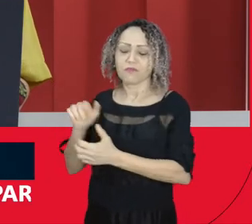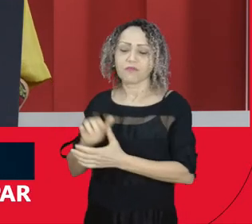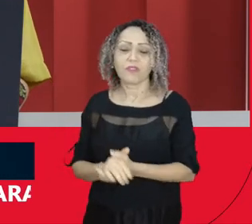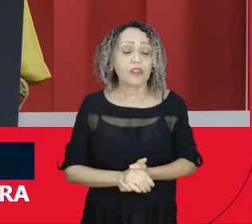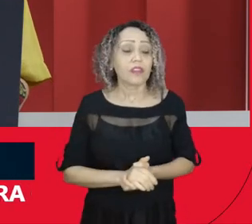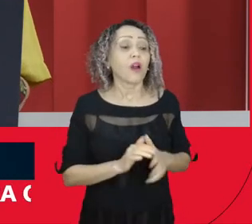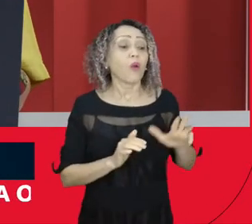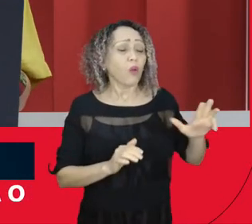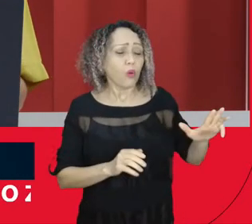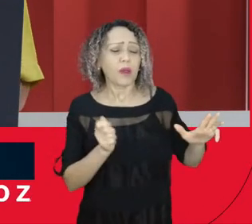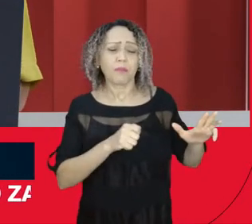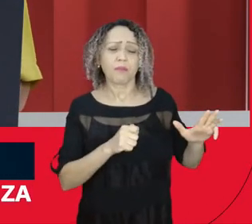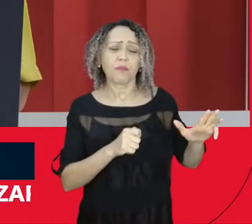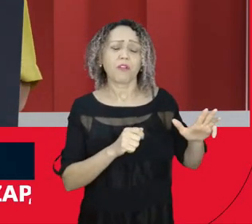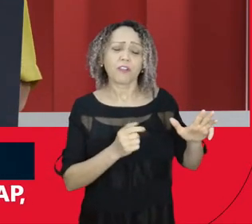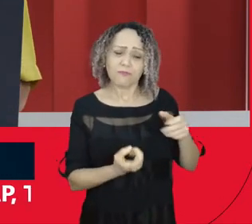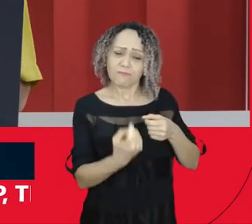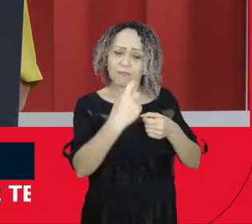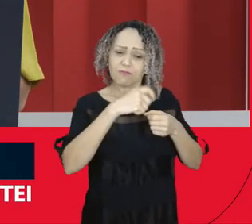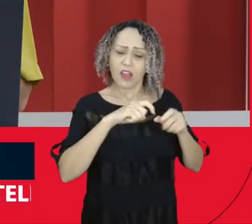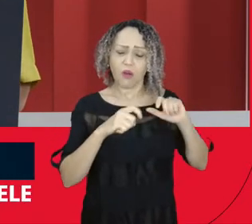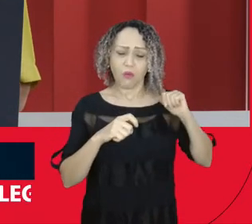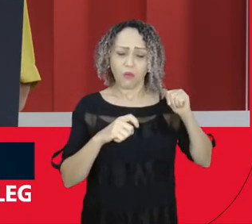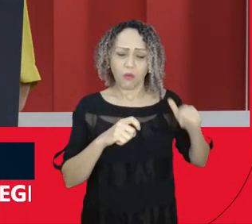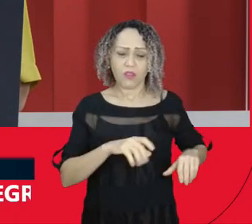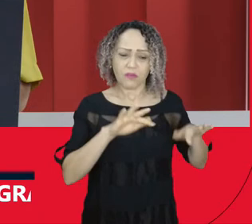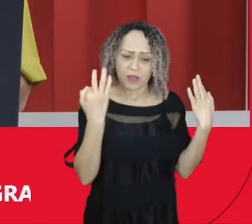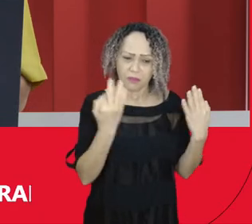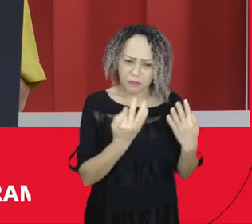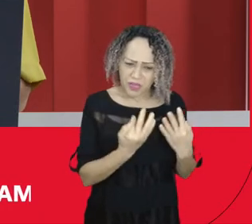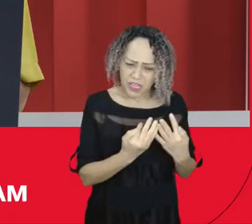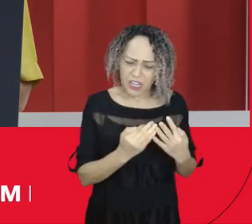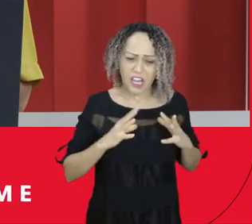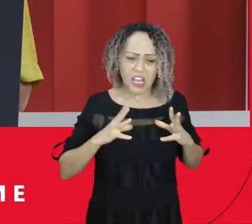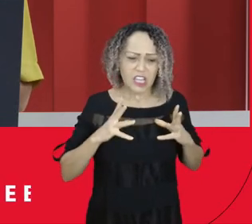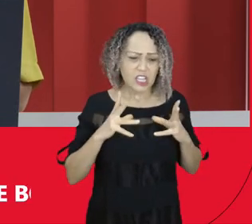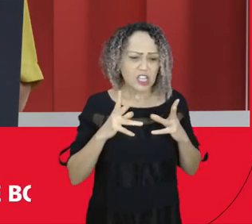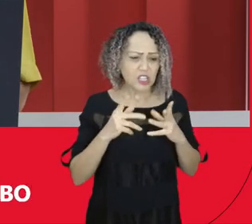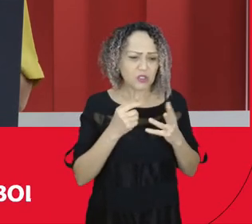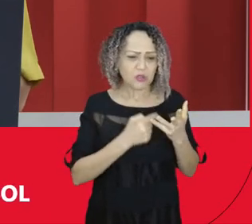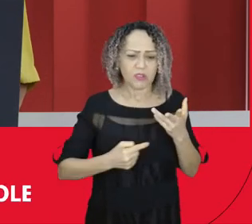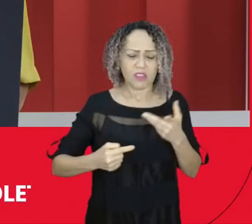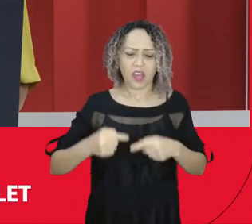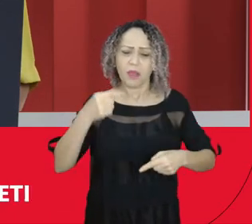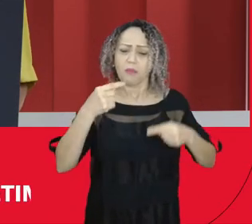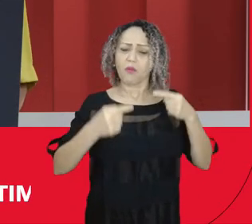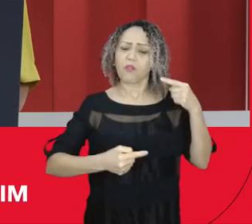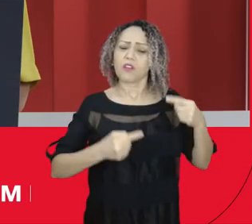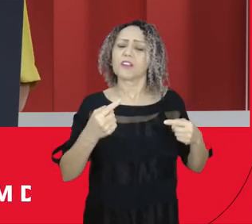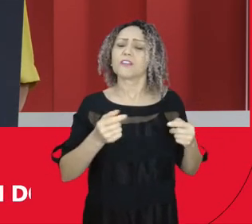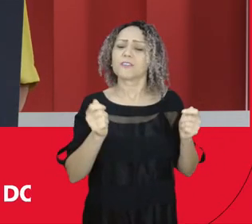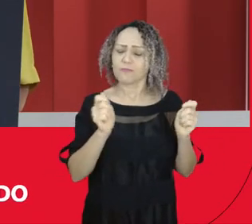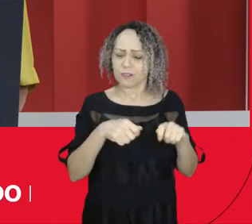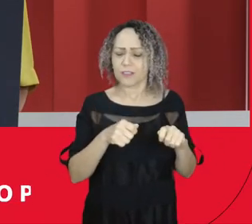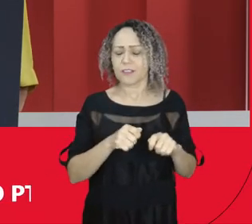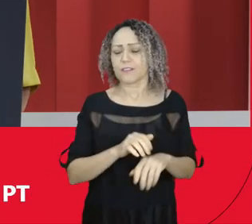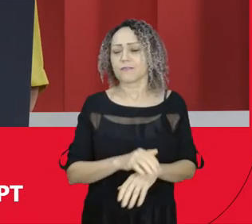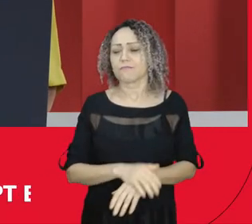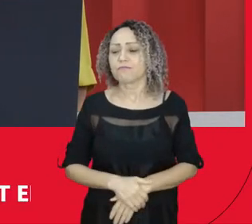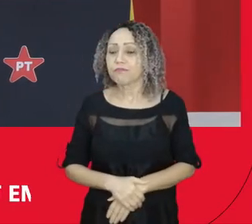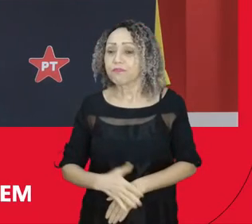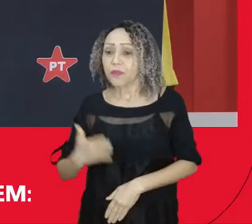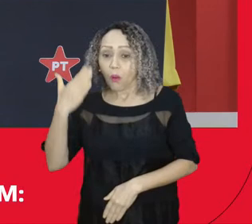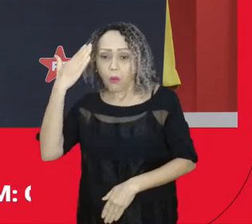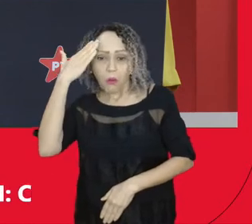programa como esse pede. Obrigada pela sua participação com a gente mais uma vez, atender aí nosso chamado nesse segundo turno. Obrigada, Tereza.